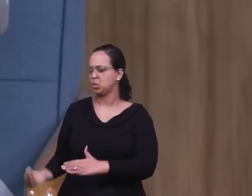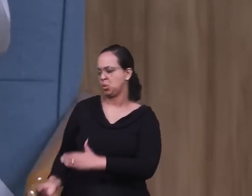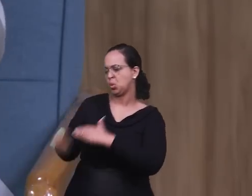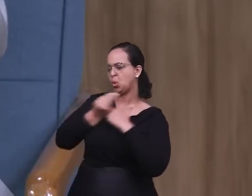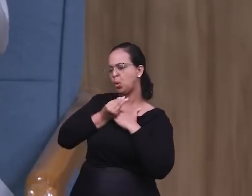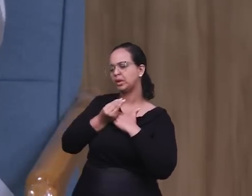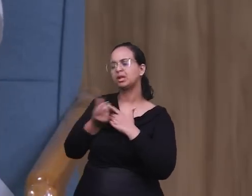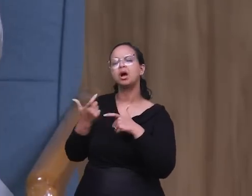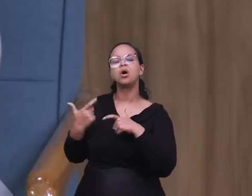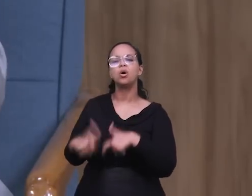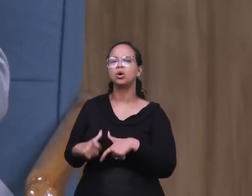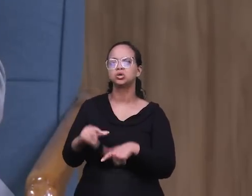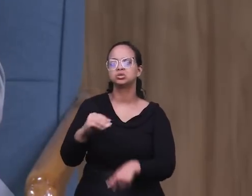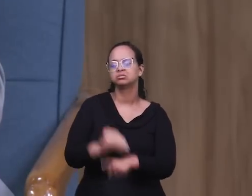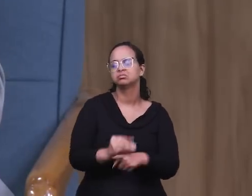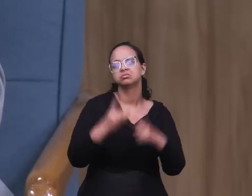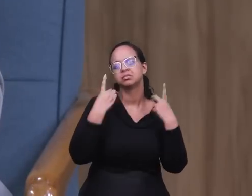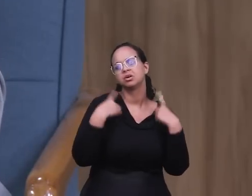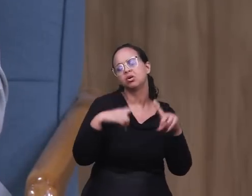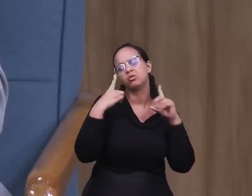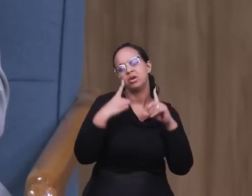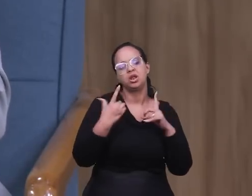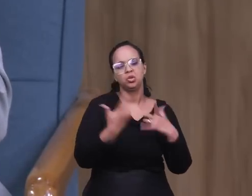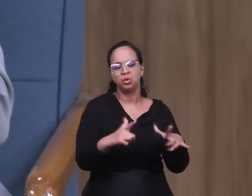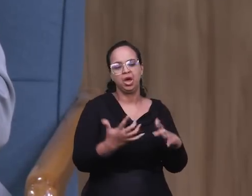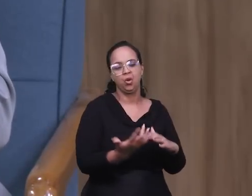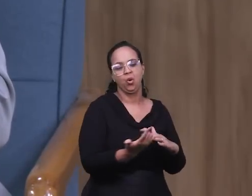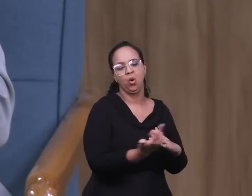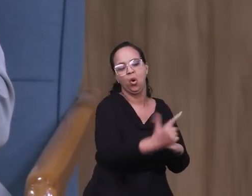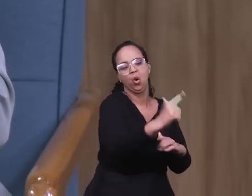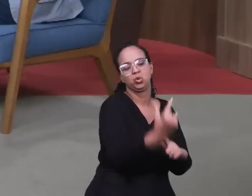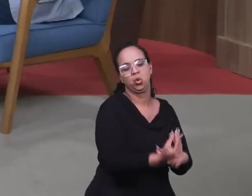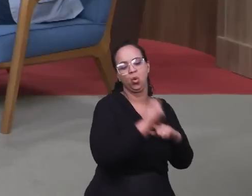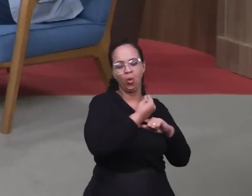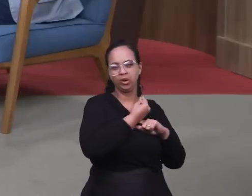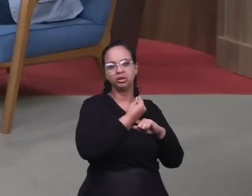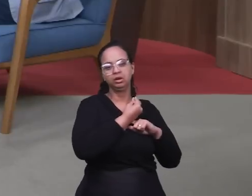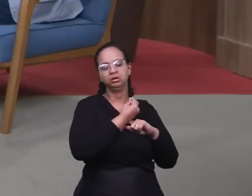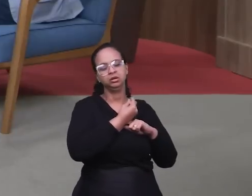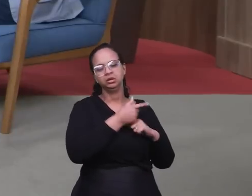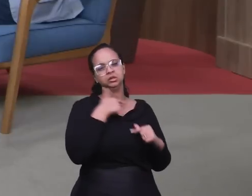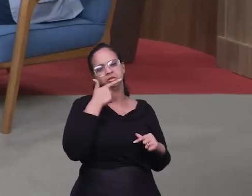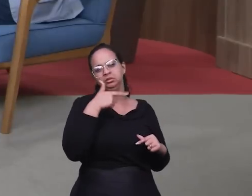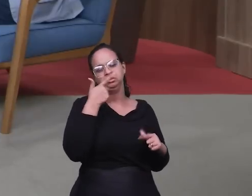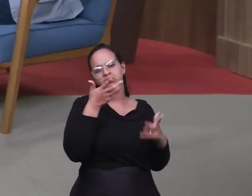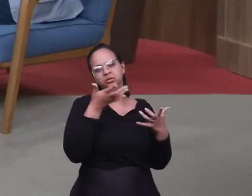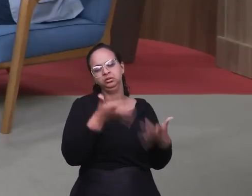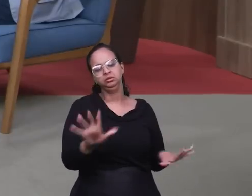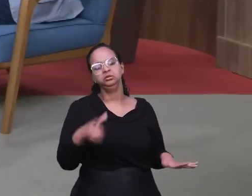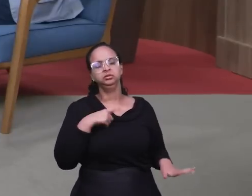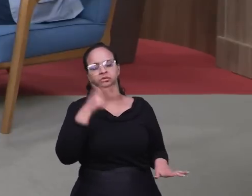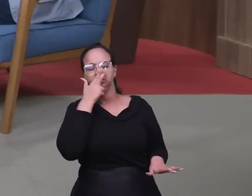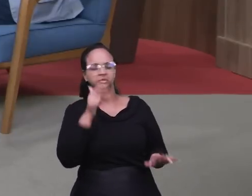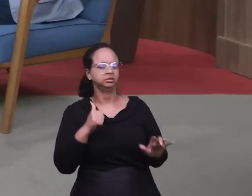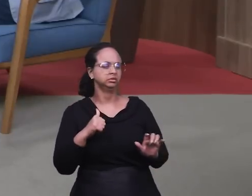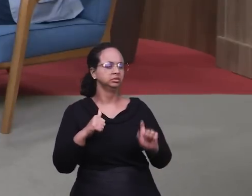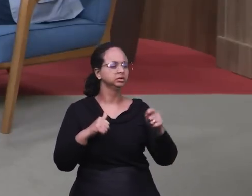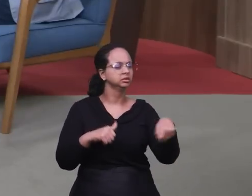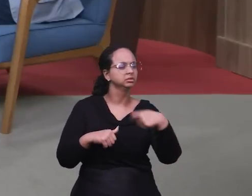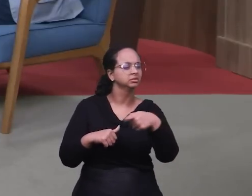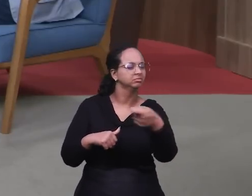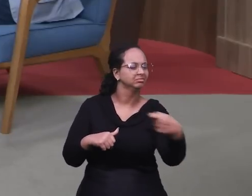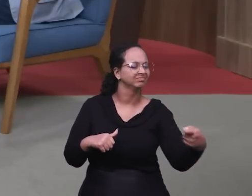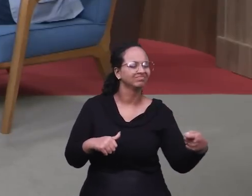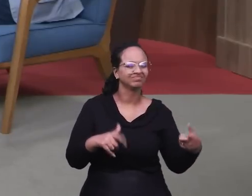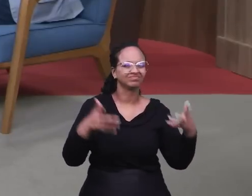seja efetivamente o Senhor Jesus, e não outro. Exatamente. Tá certo? Não é A, B ou